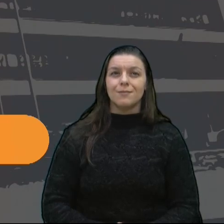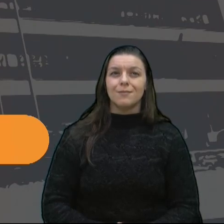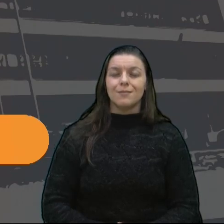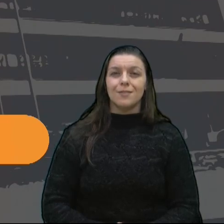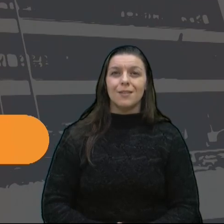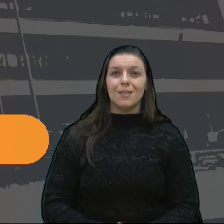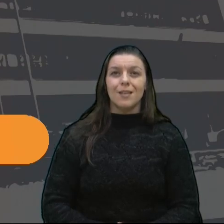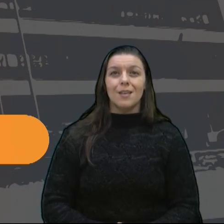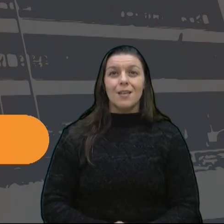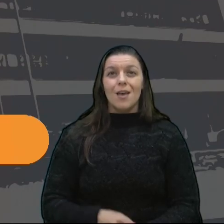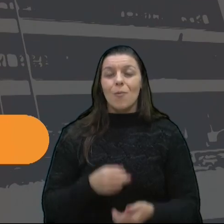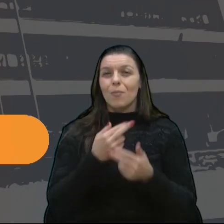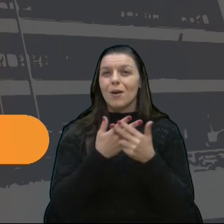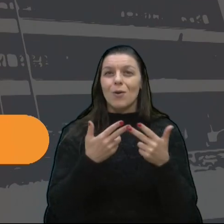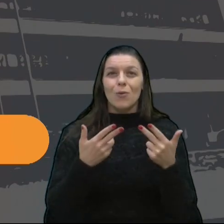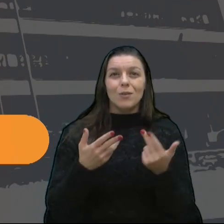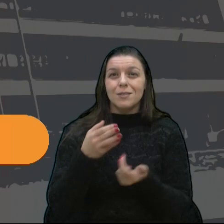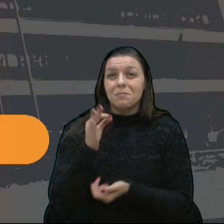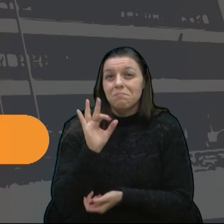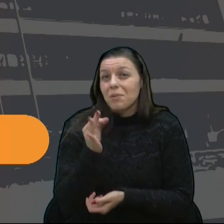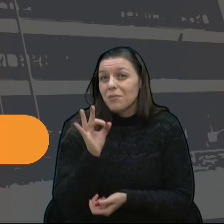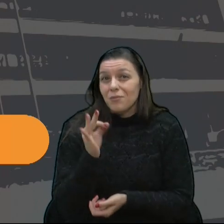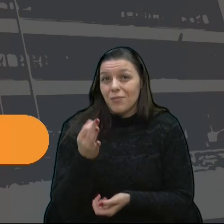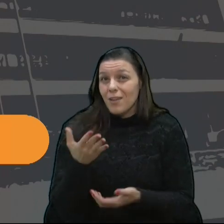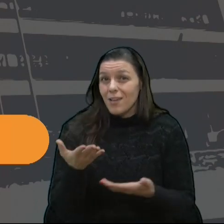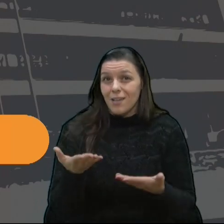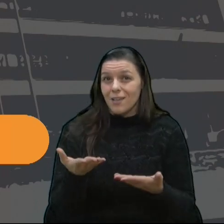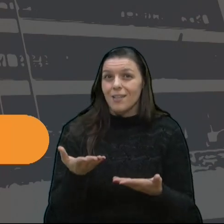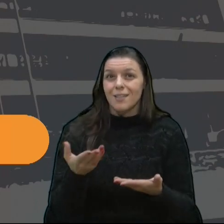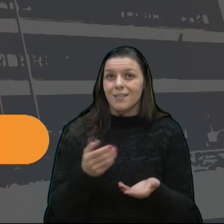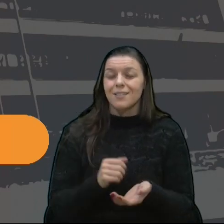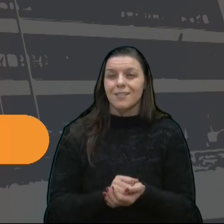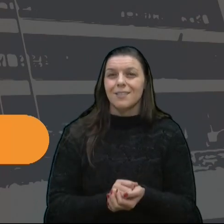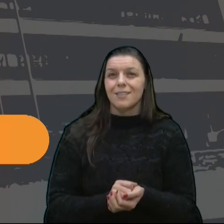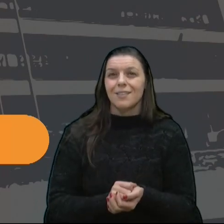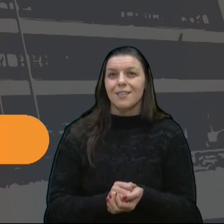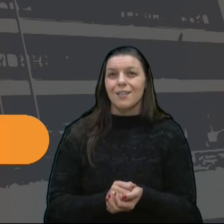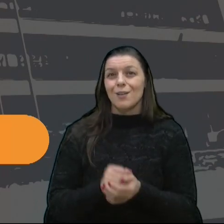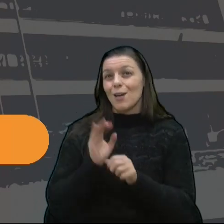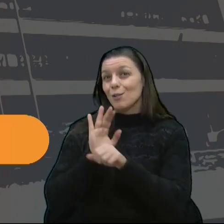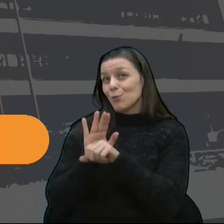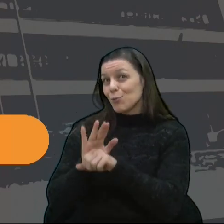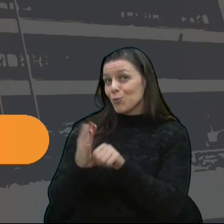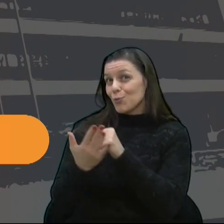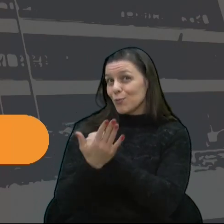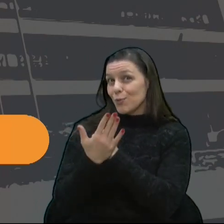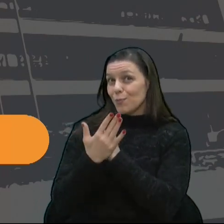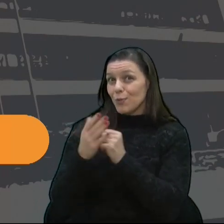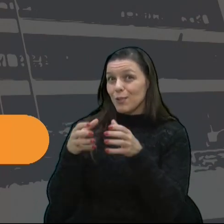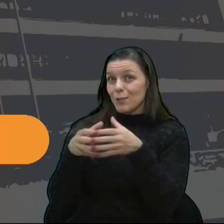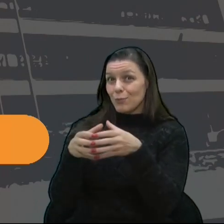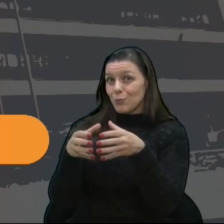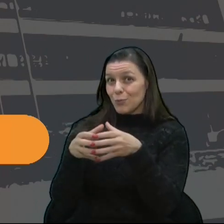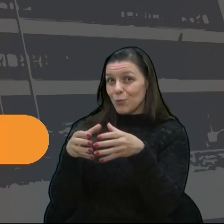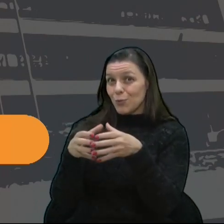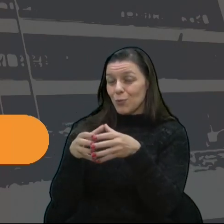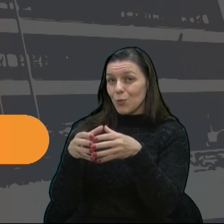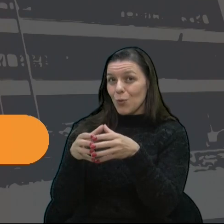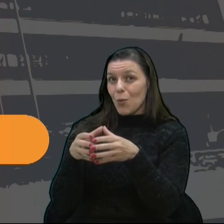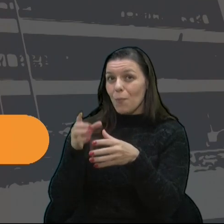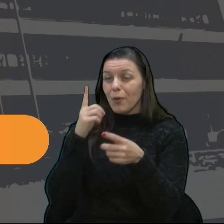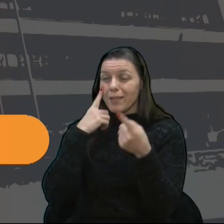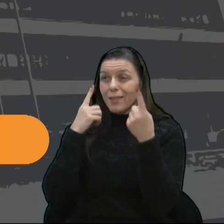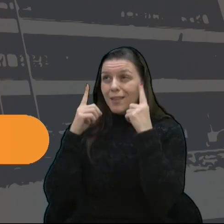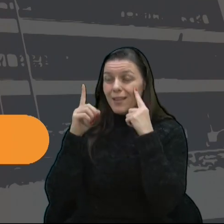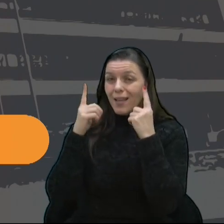perfeita, digamos assim, para os objetivos que ela tem, né? Então, eu tenho uma confiança muito grande. Eu também